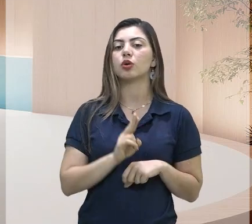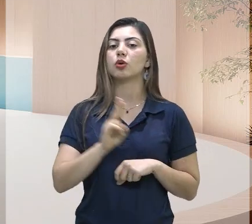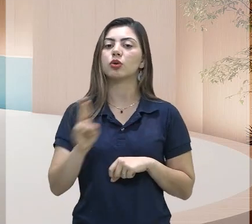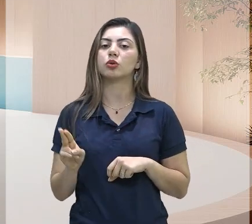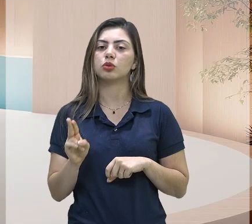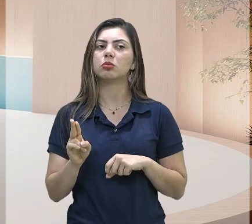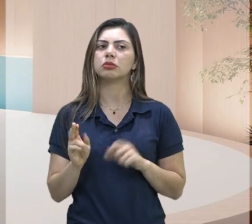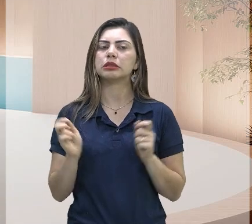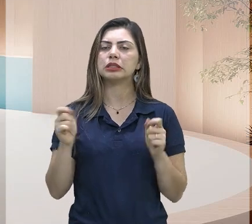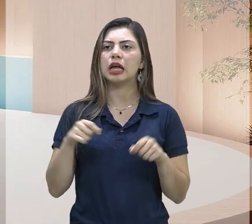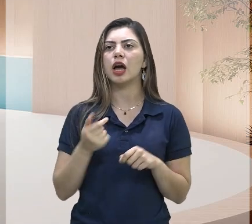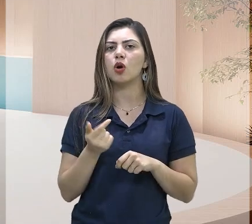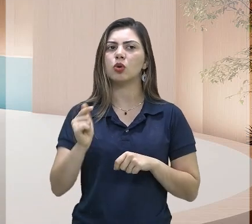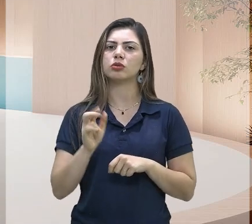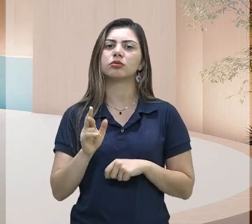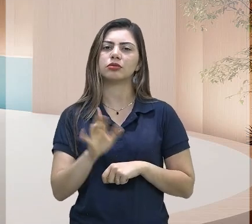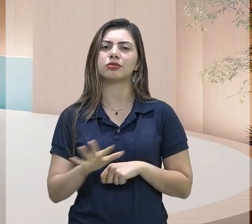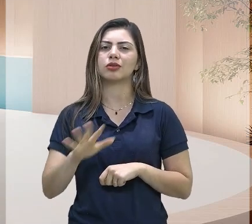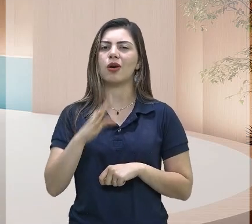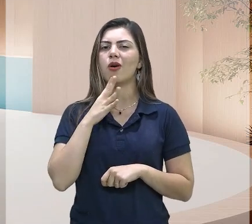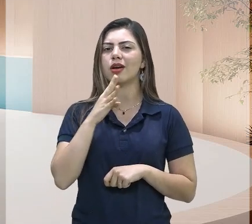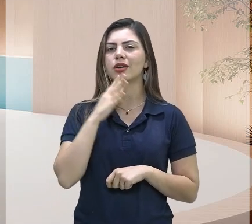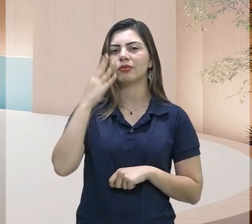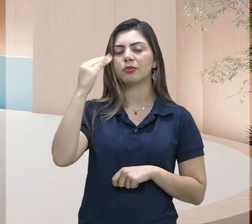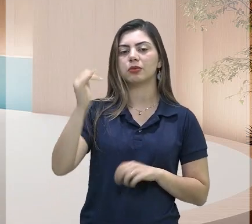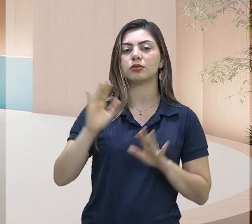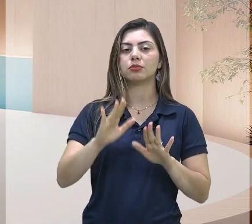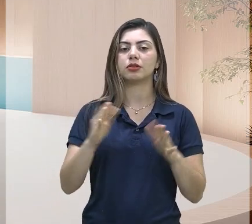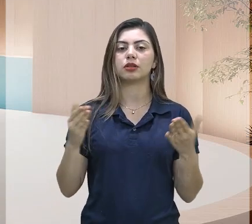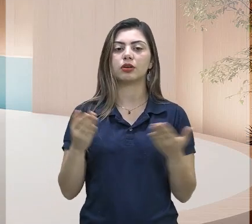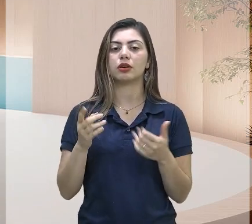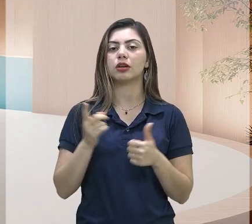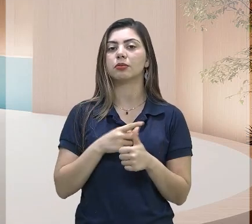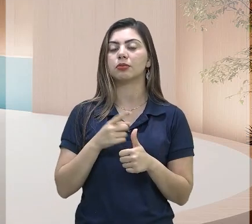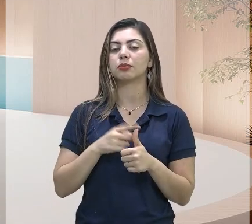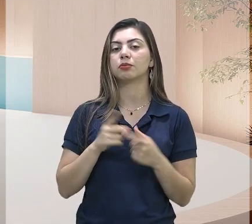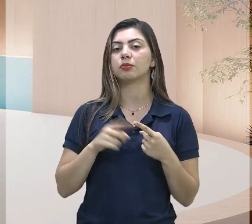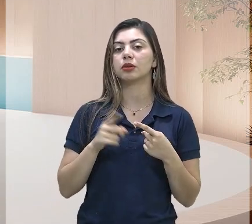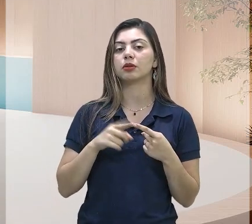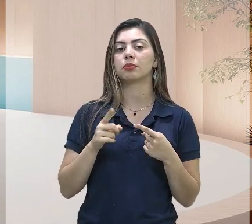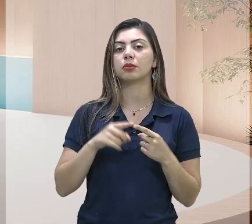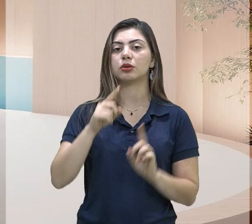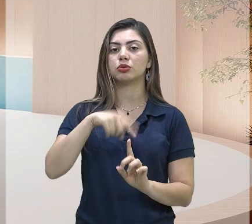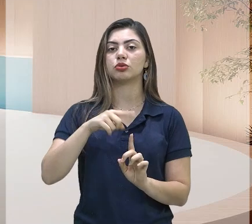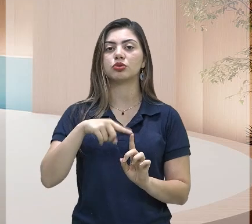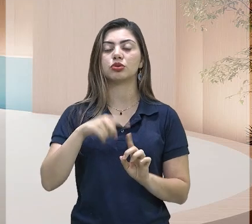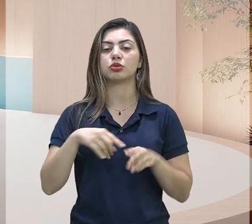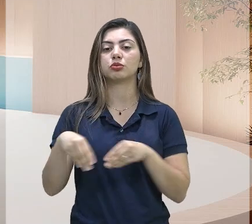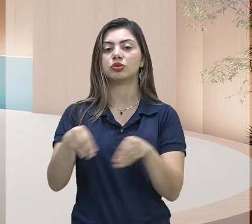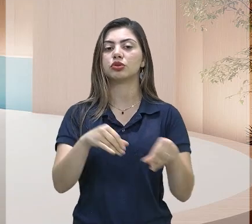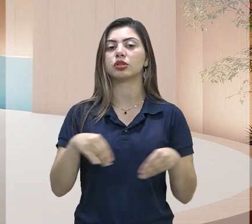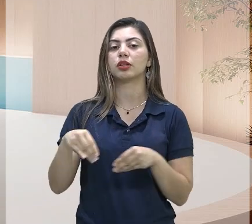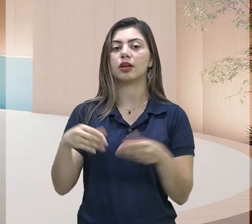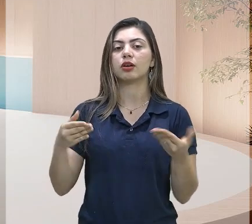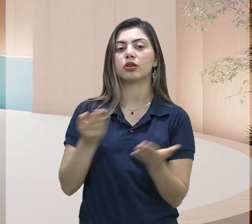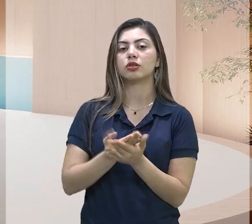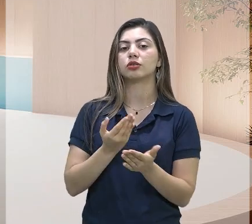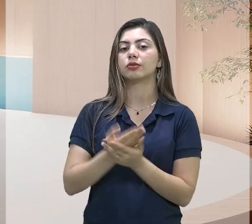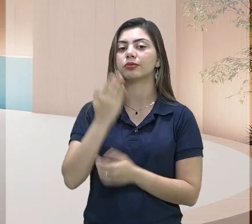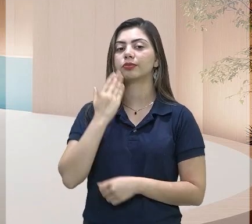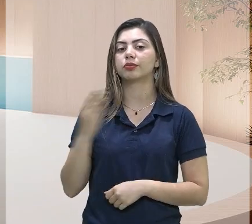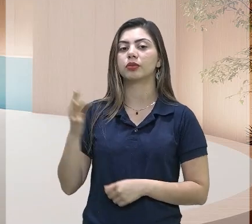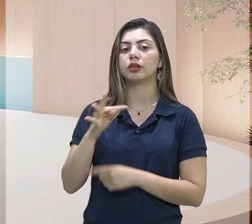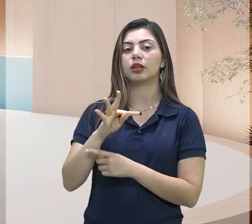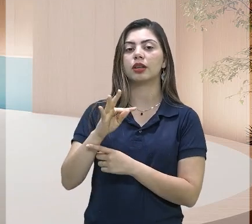nomes mais regionais, certo? Bem, a primeira classe de solo que eu quero tratar aqui com vocês é